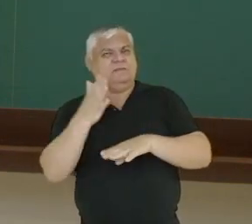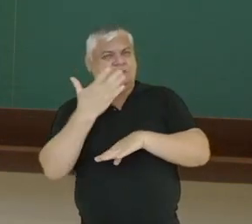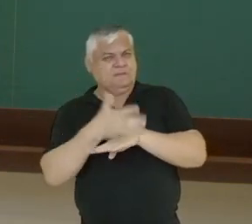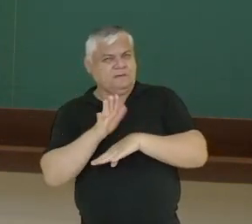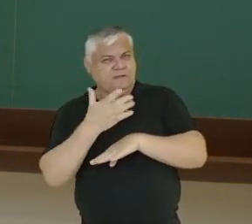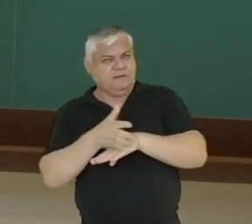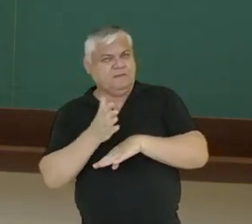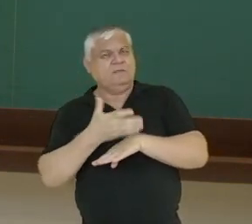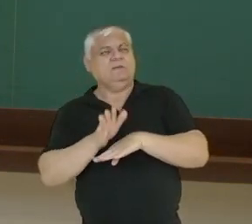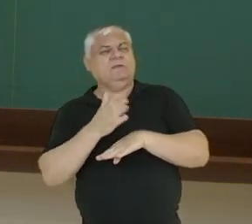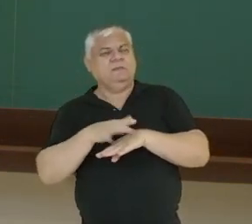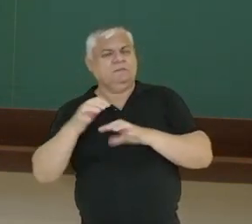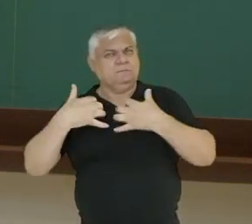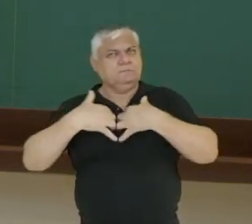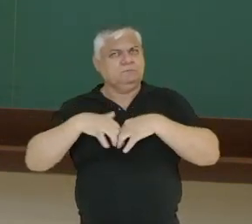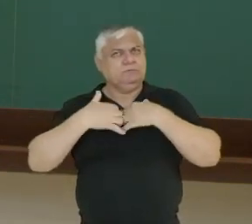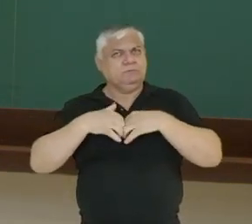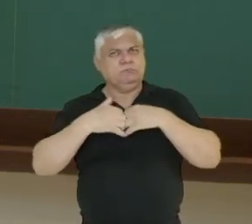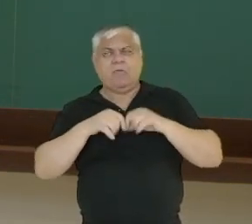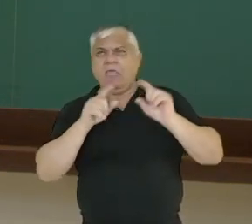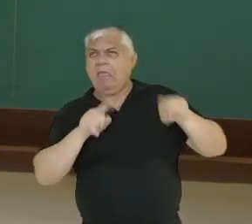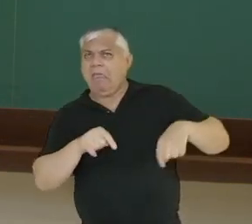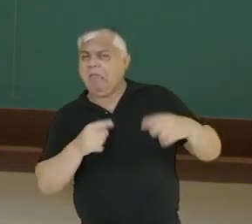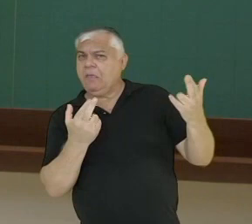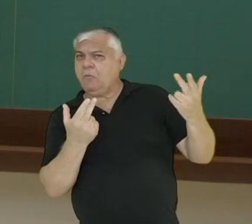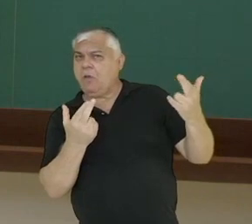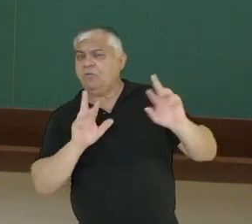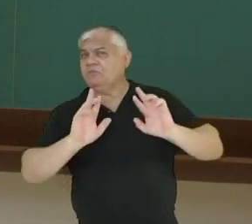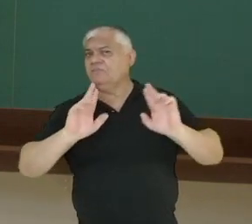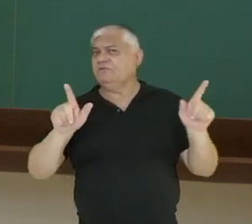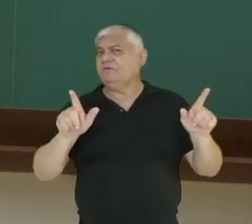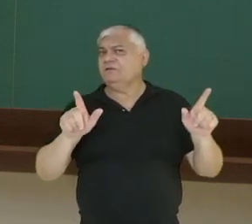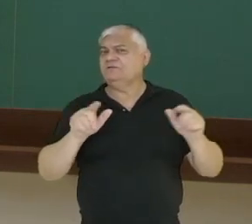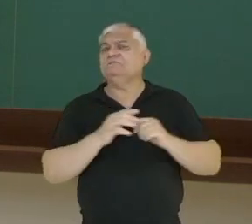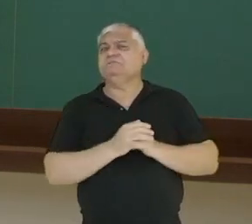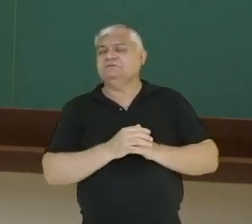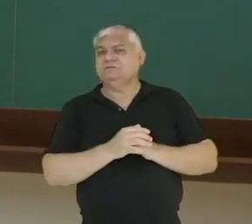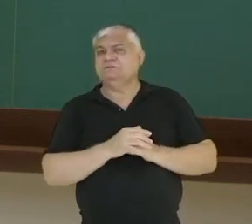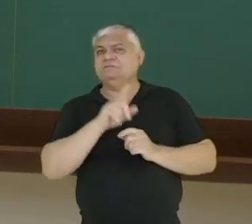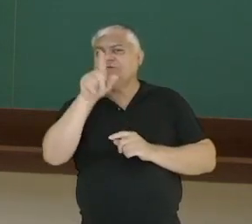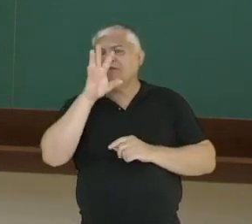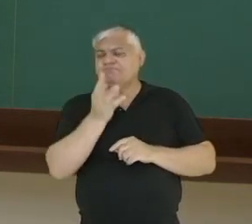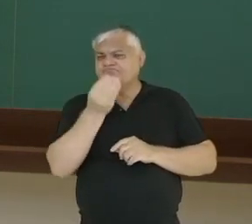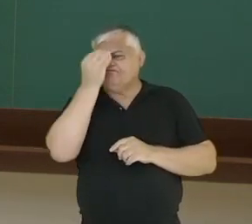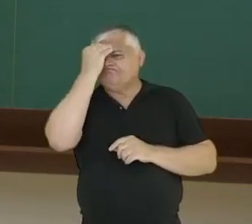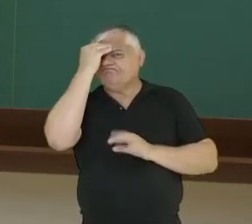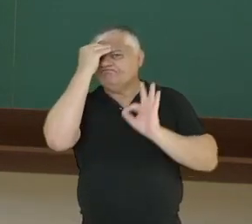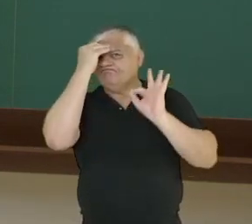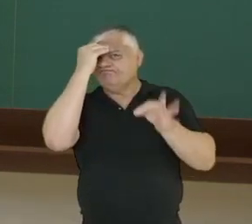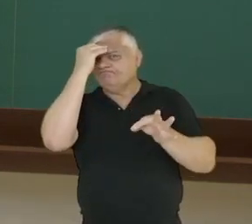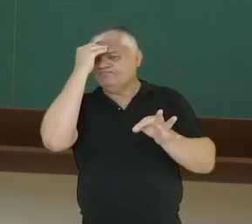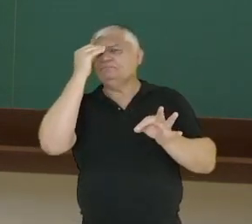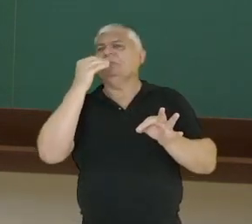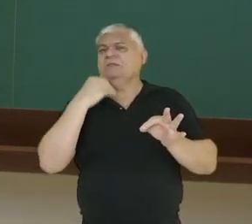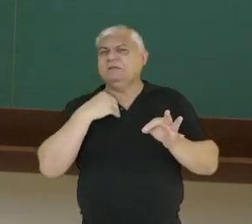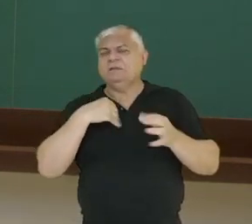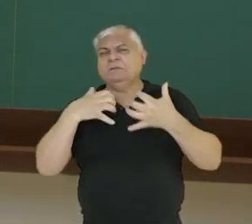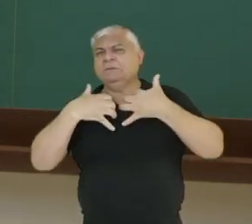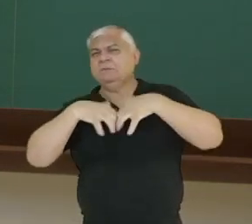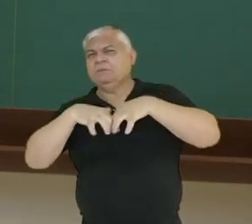exercite, tá? Exercite. Você vai metabolizar todo esse conhecimento que